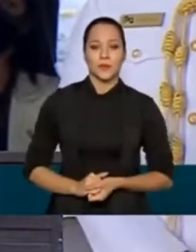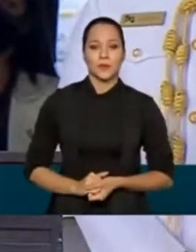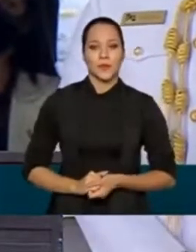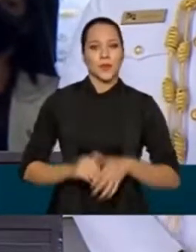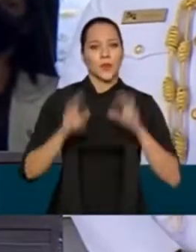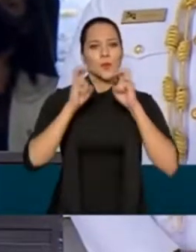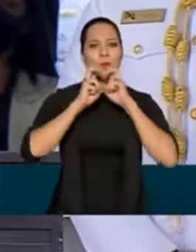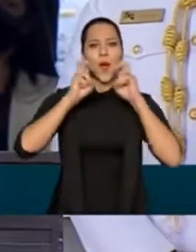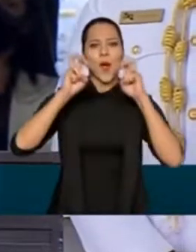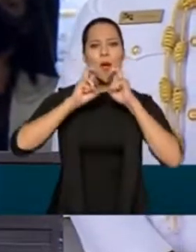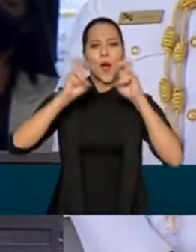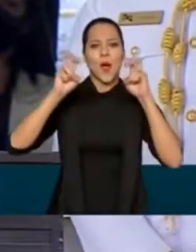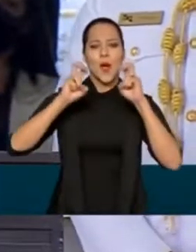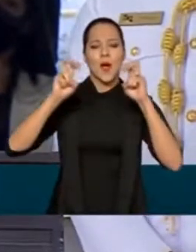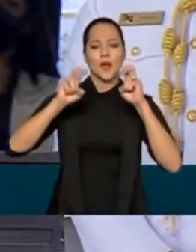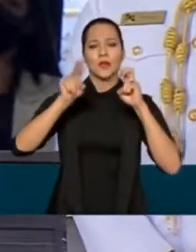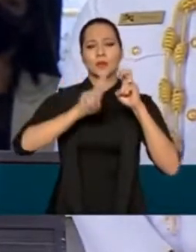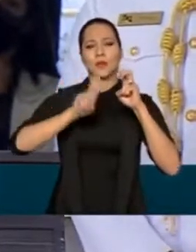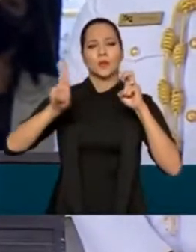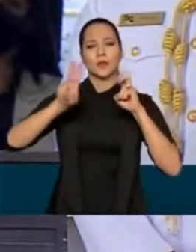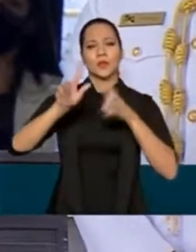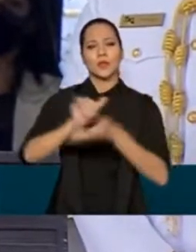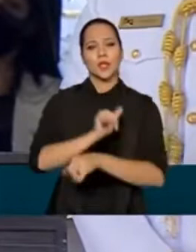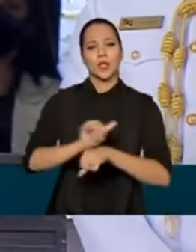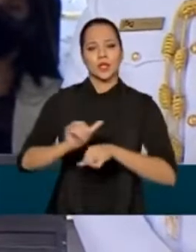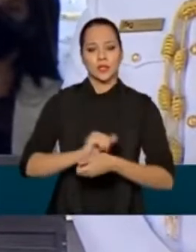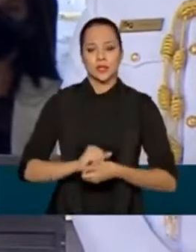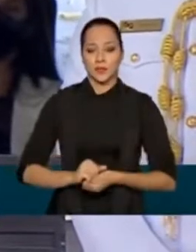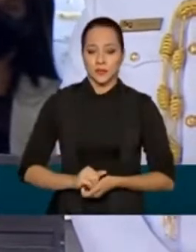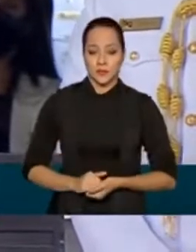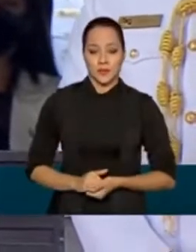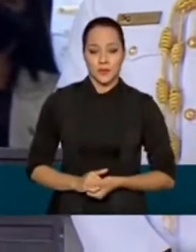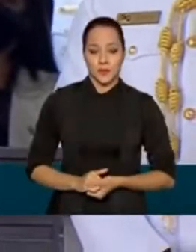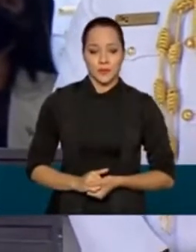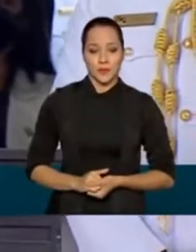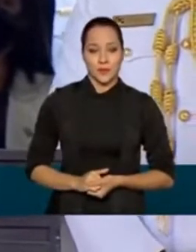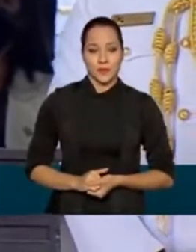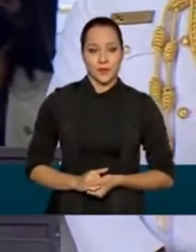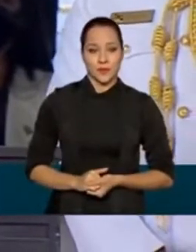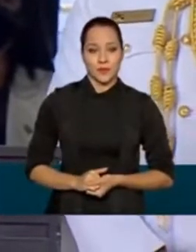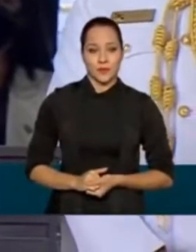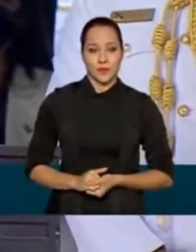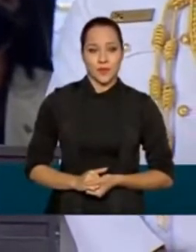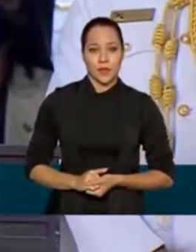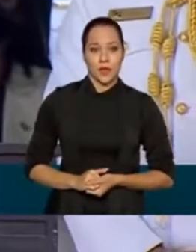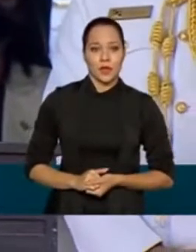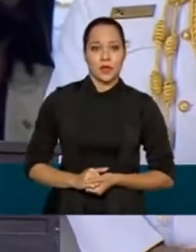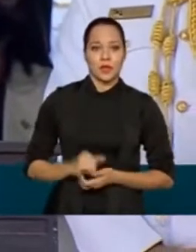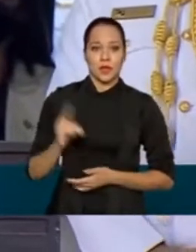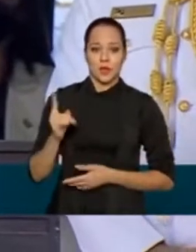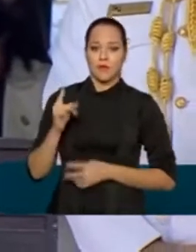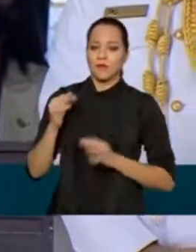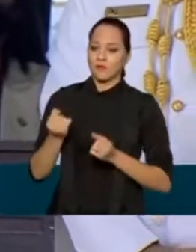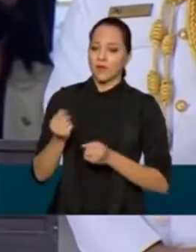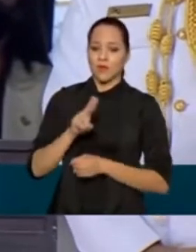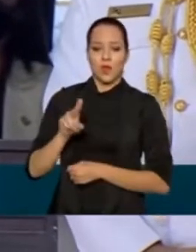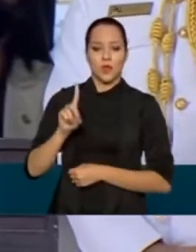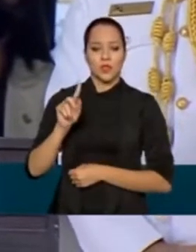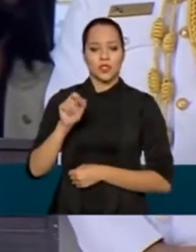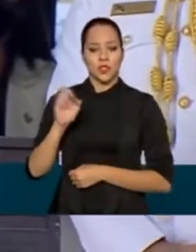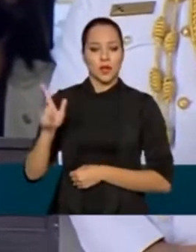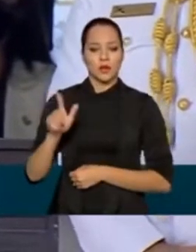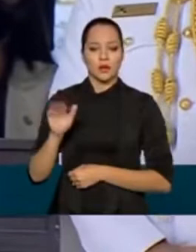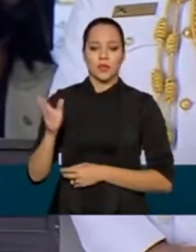bradando do mais alto passadiço de manobra: geral de passadiço, manobra comigo.